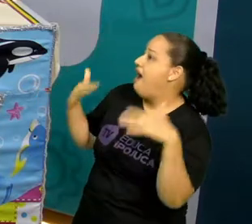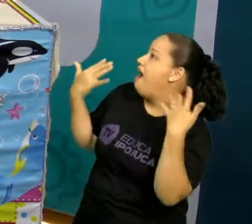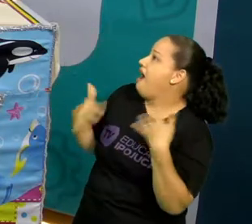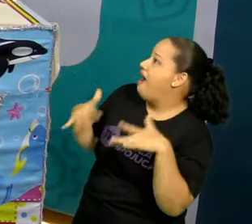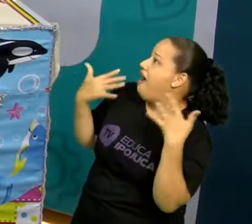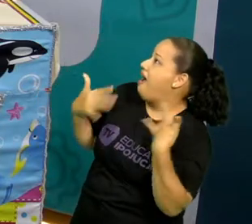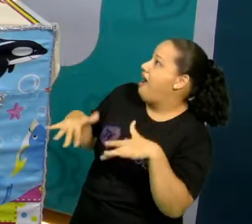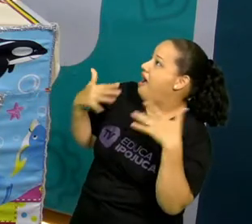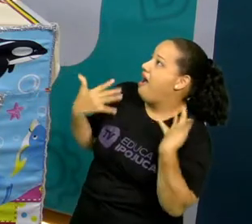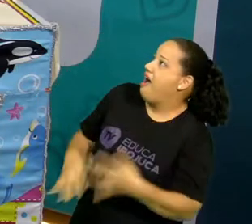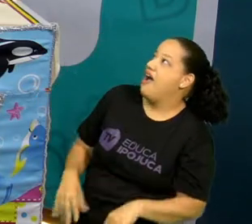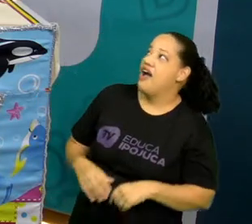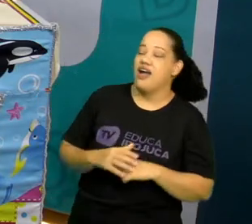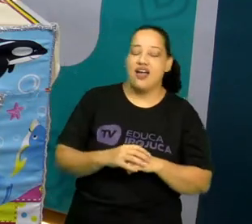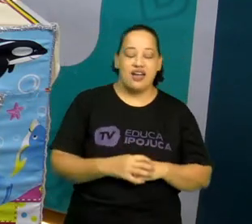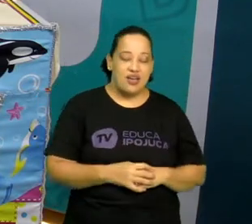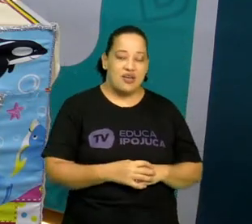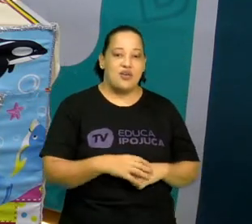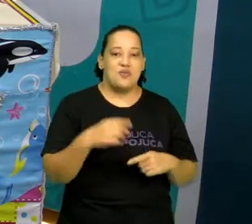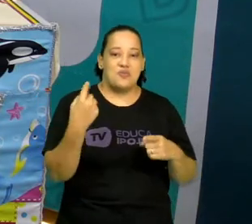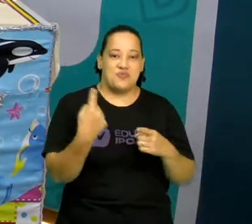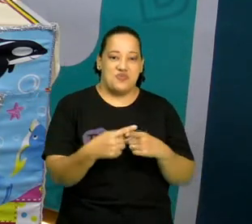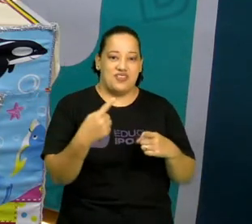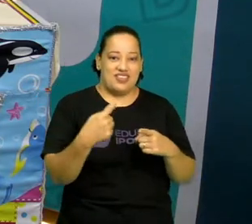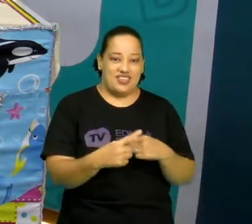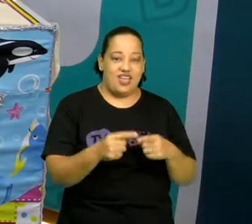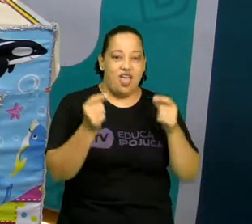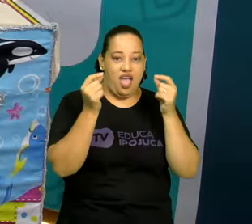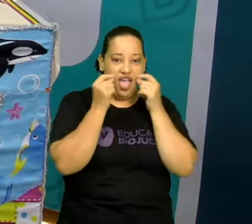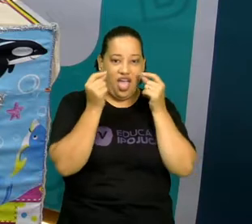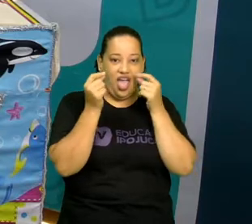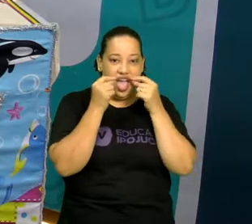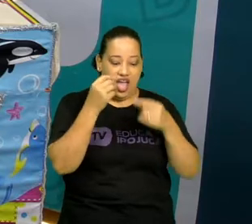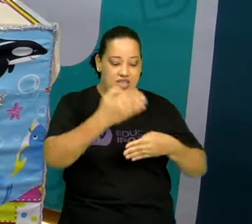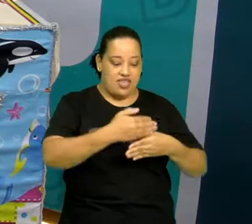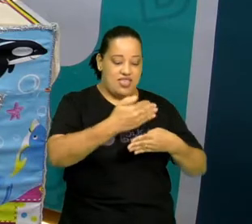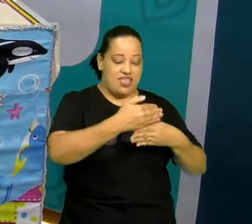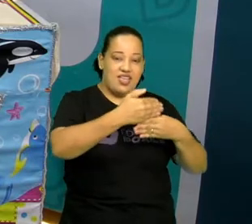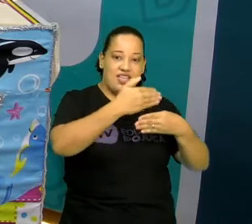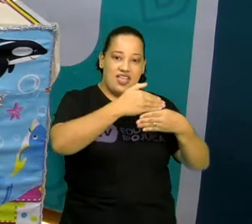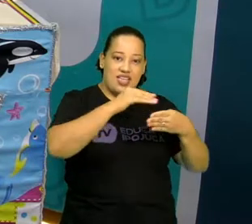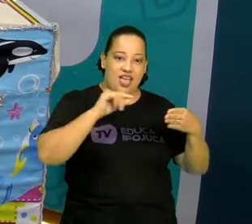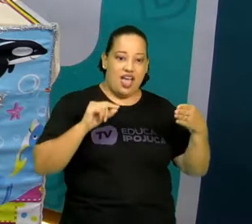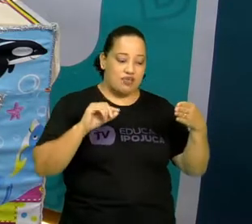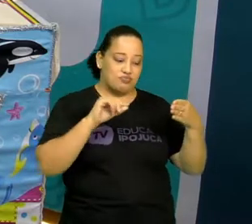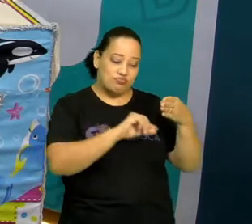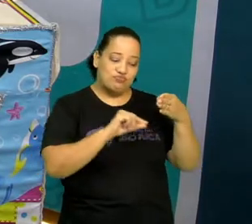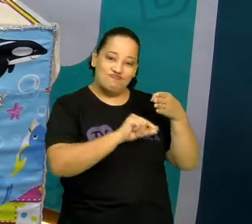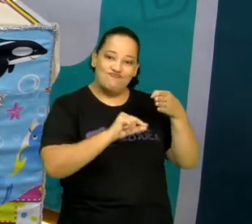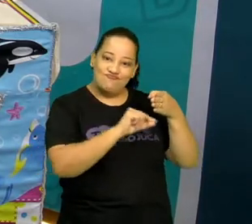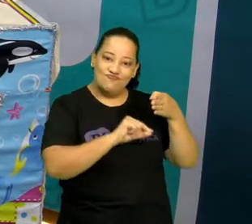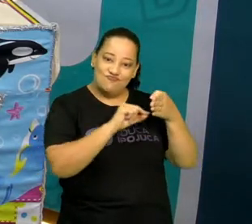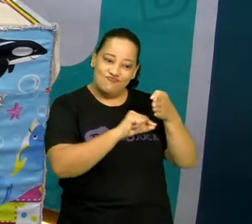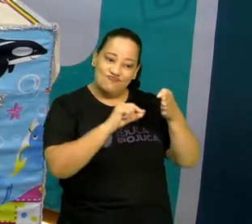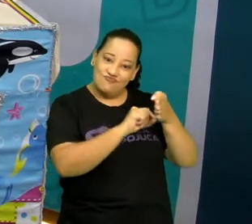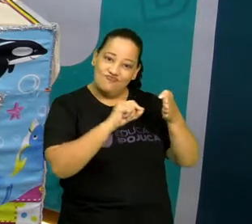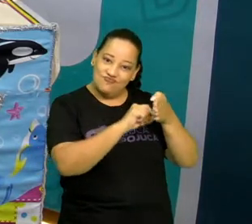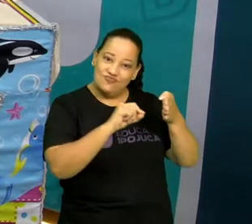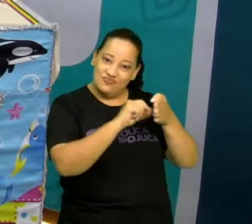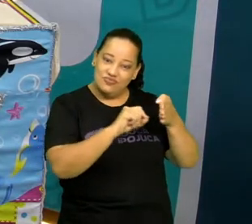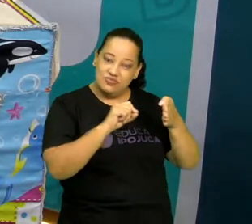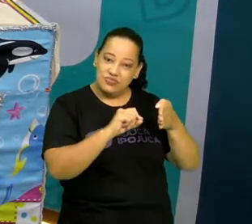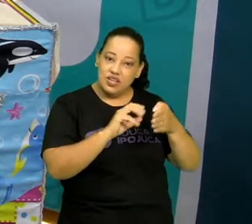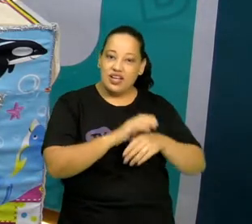fura! Lá vem rato de novo! Já vem um rato de novo. Ah, eu vou chamar o gato de bota. Aí,